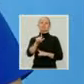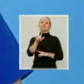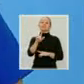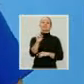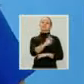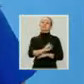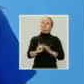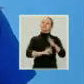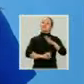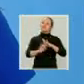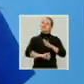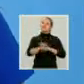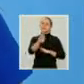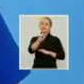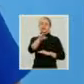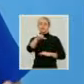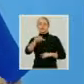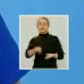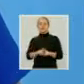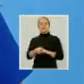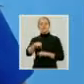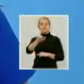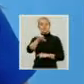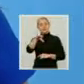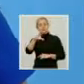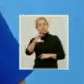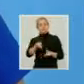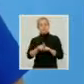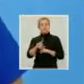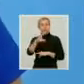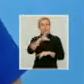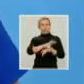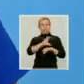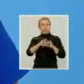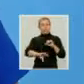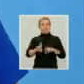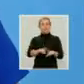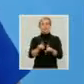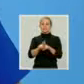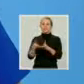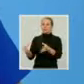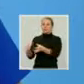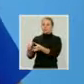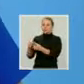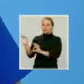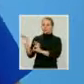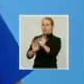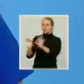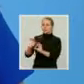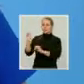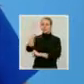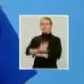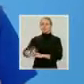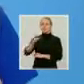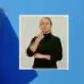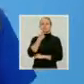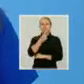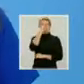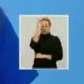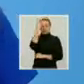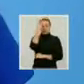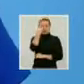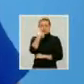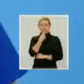do MEC e do CONAD. O representante da Organização Nacional de Cegos do Brasil afirmou que se os